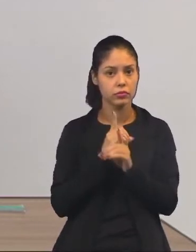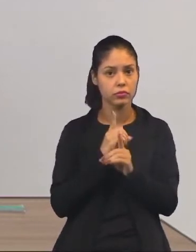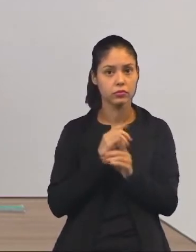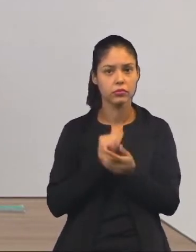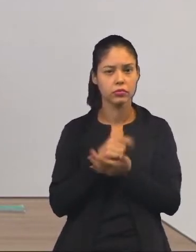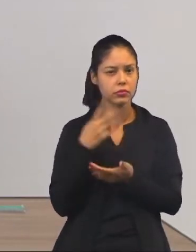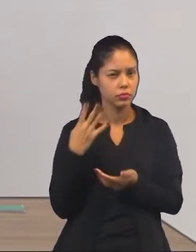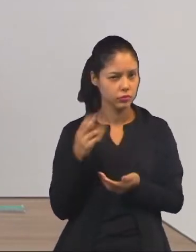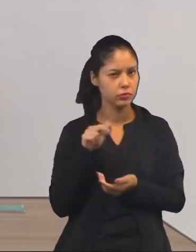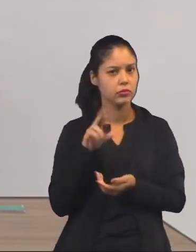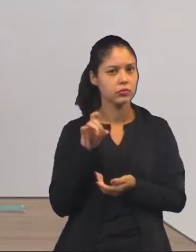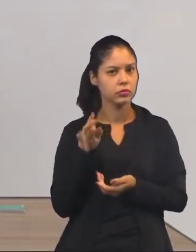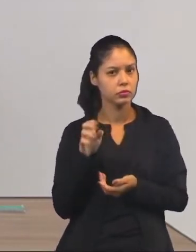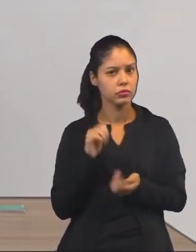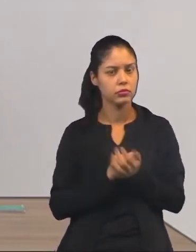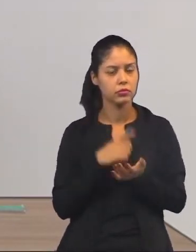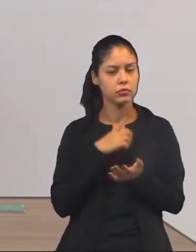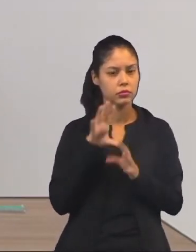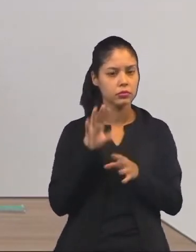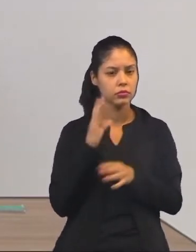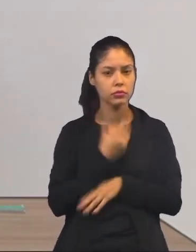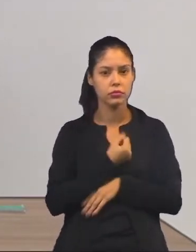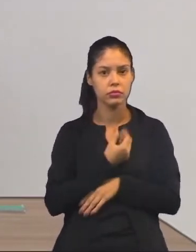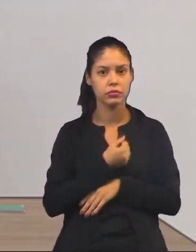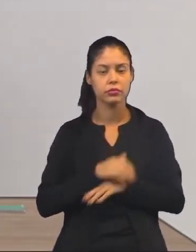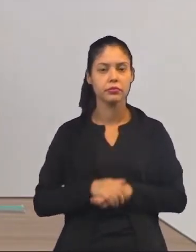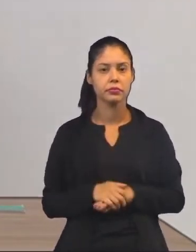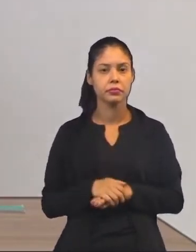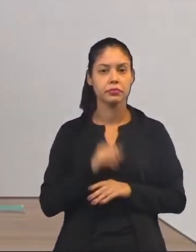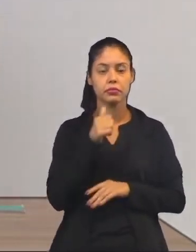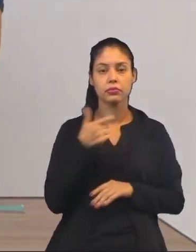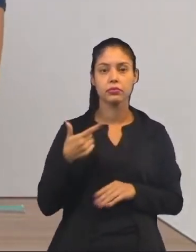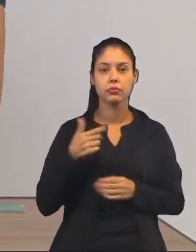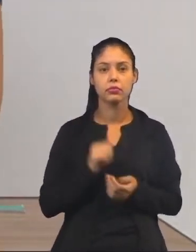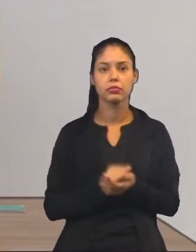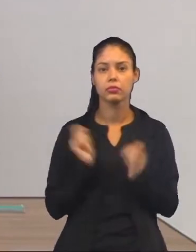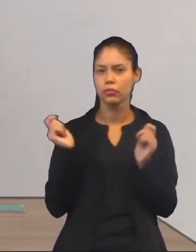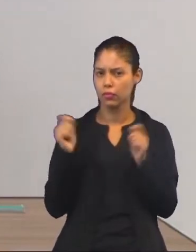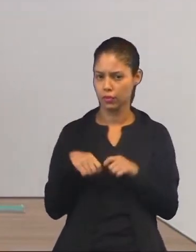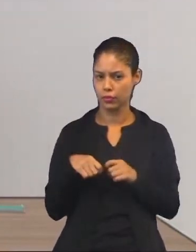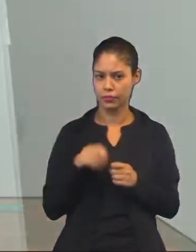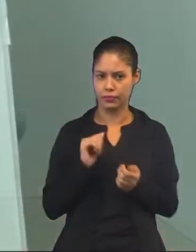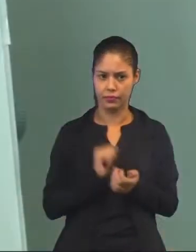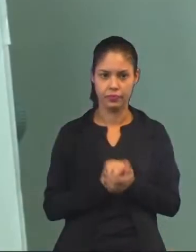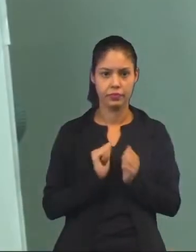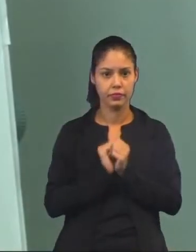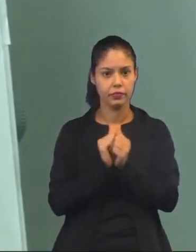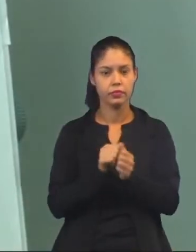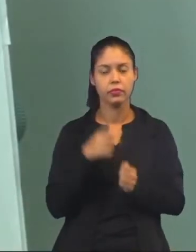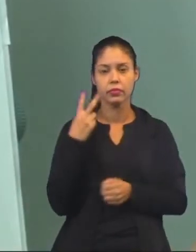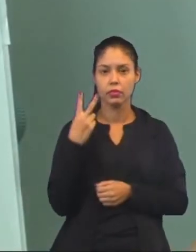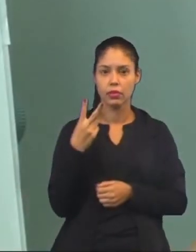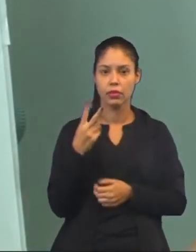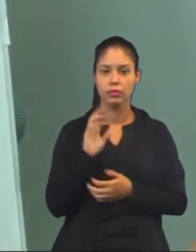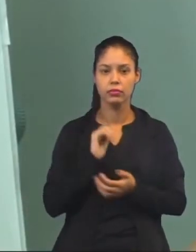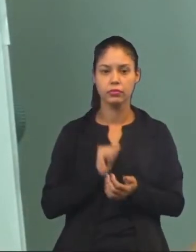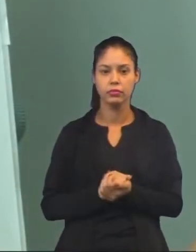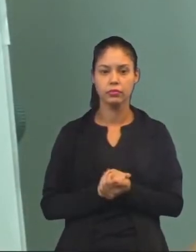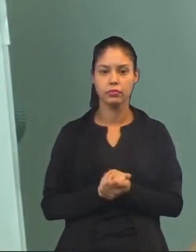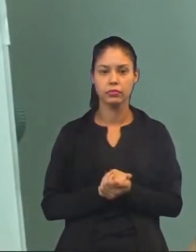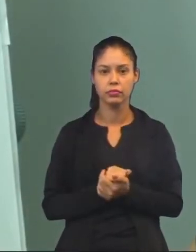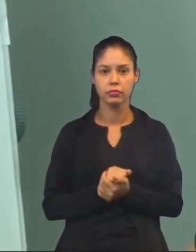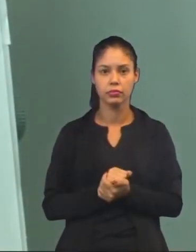identificação. Quantas unidades tem neste número? O número 12 possui, vamos lá juntos, 2